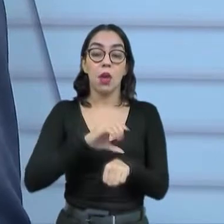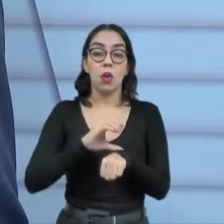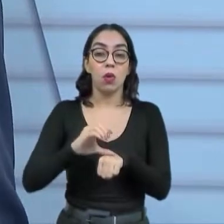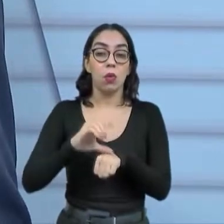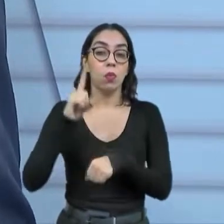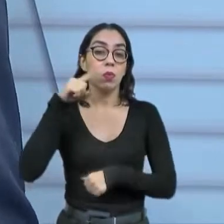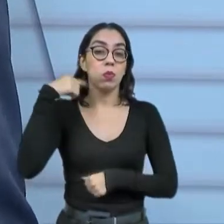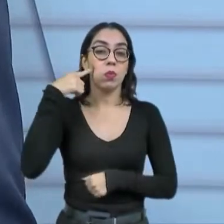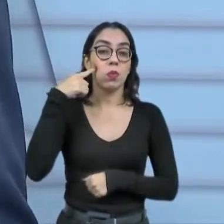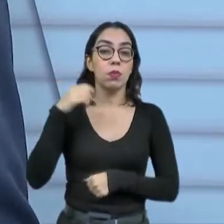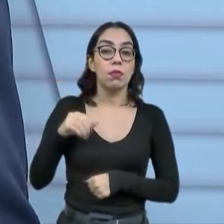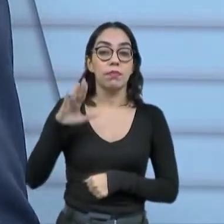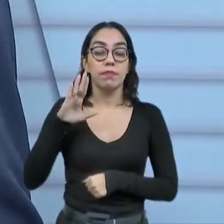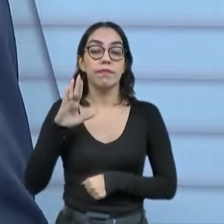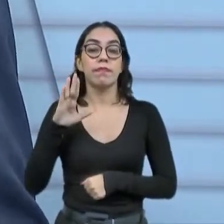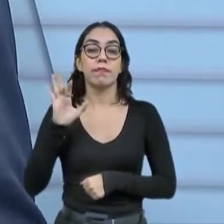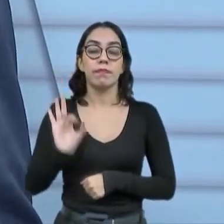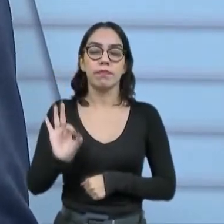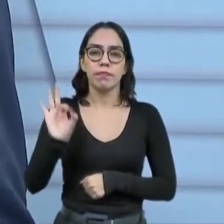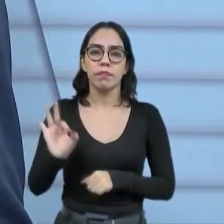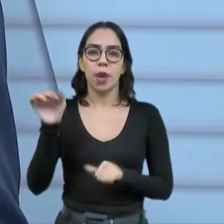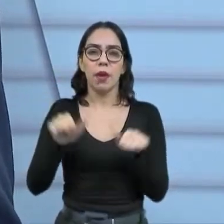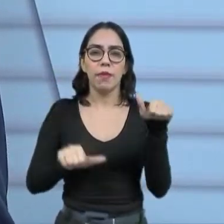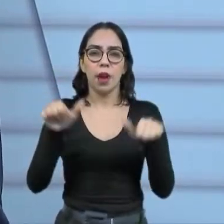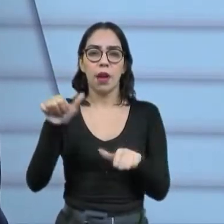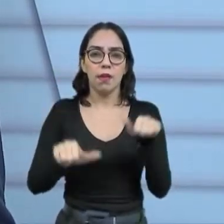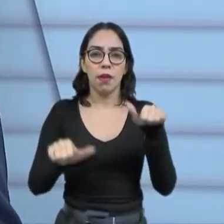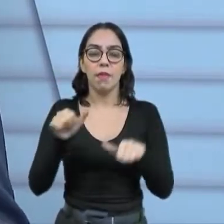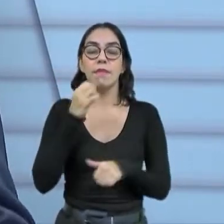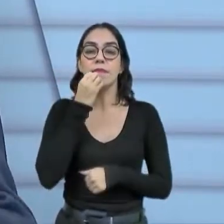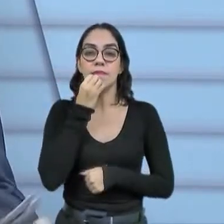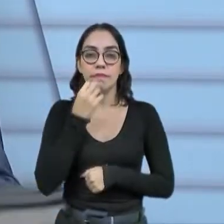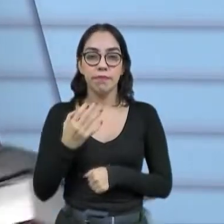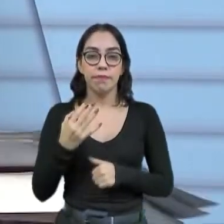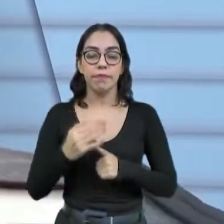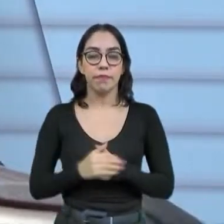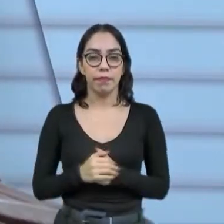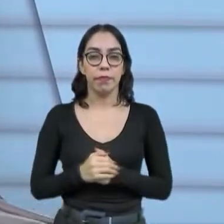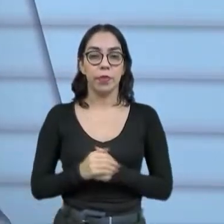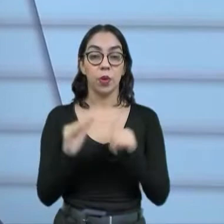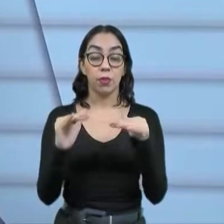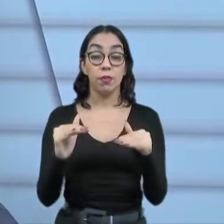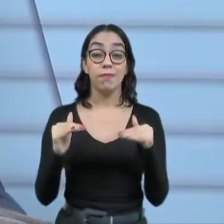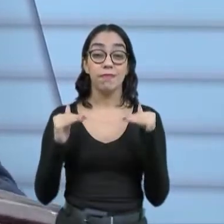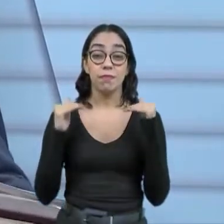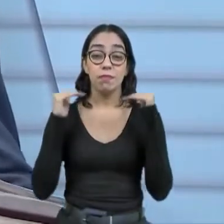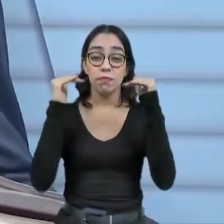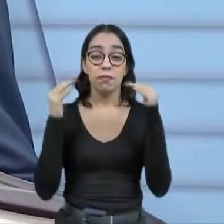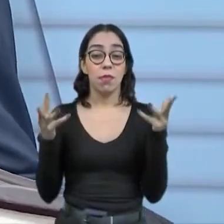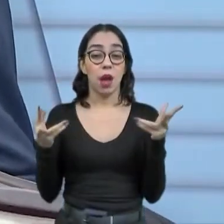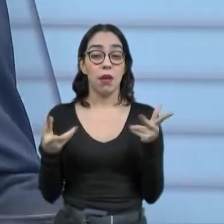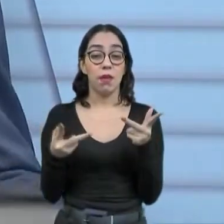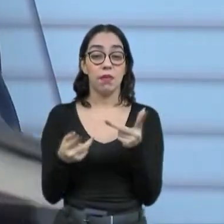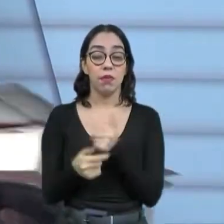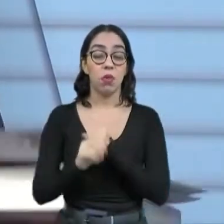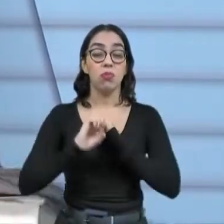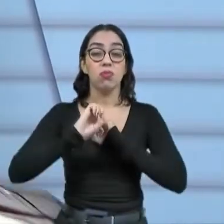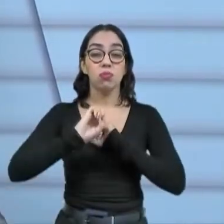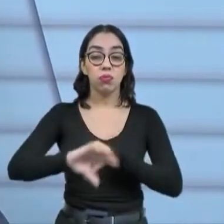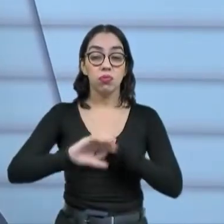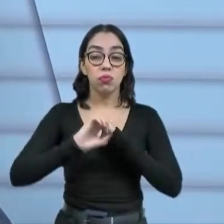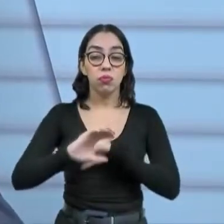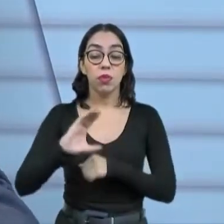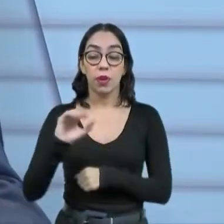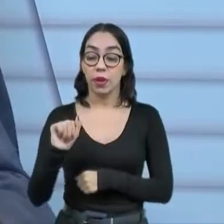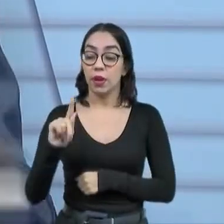mais bem avaliado do Brasil, dentro das melhores universidades, é considerada hoje uma universidade padrão de excelência pela